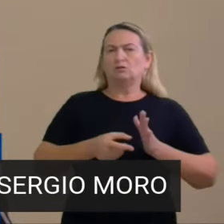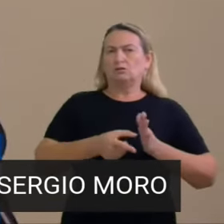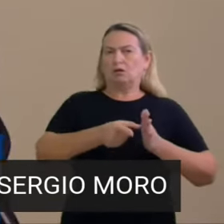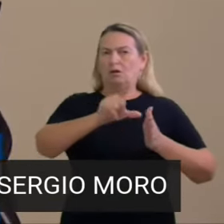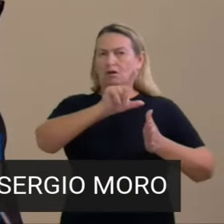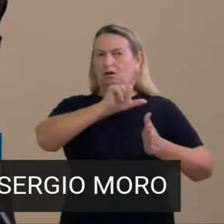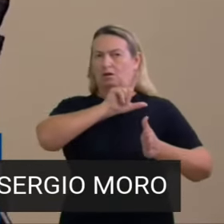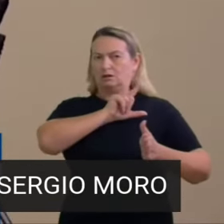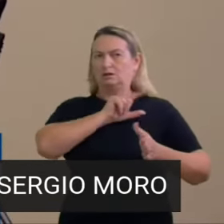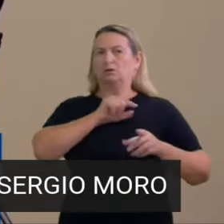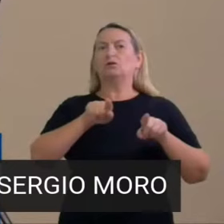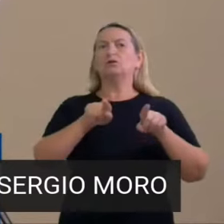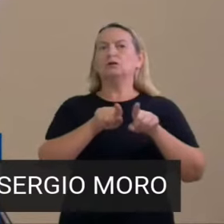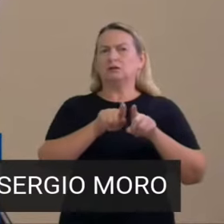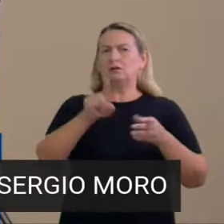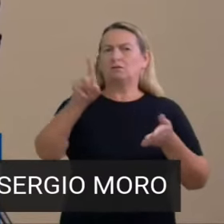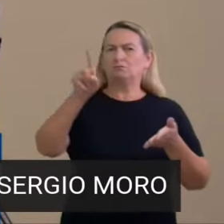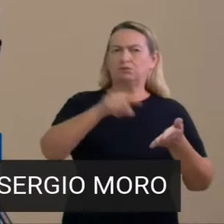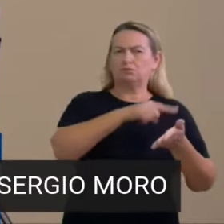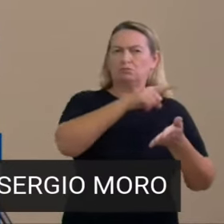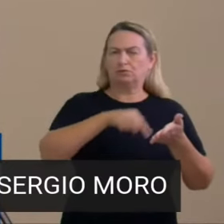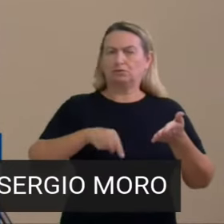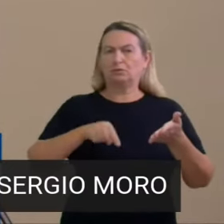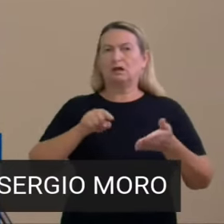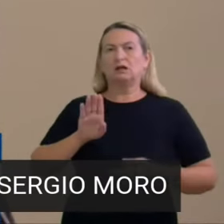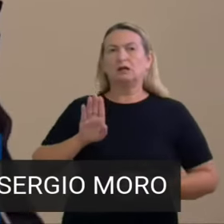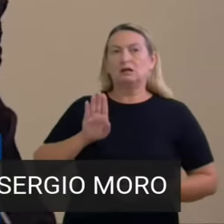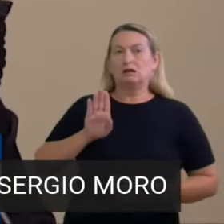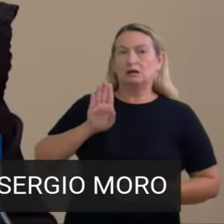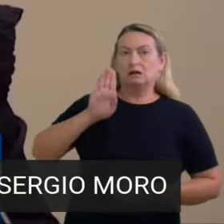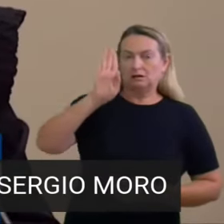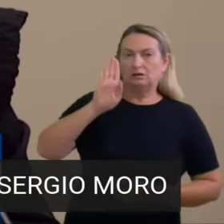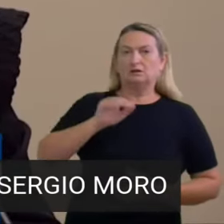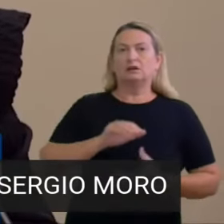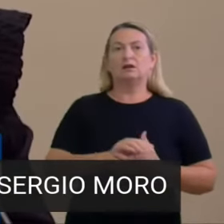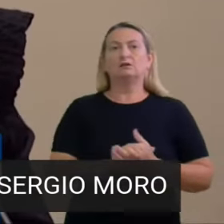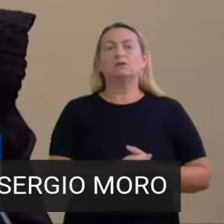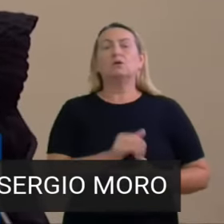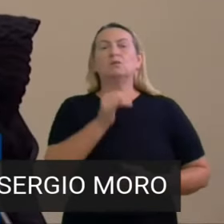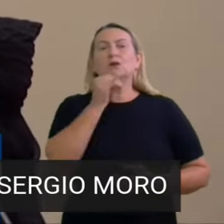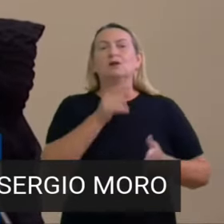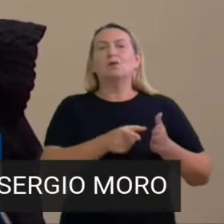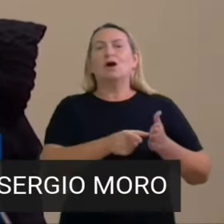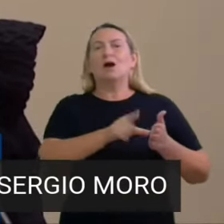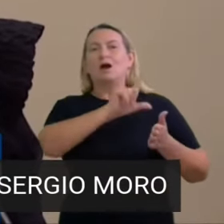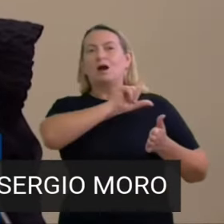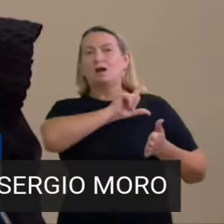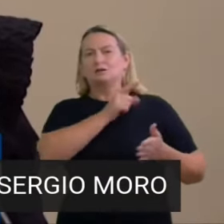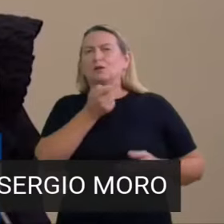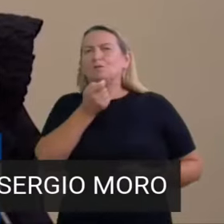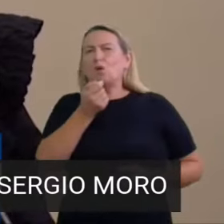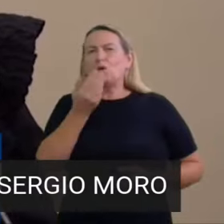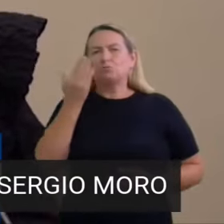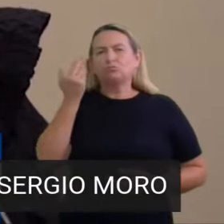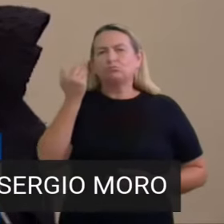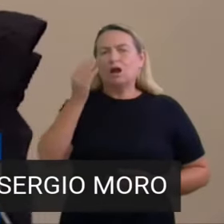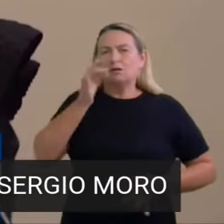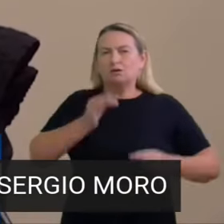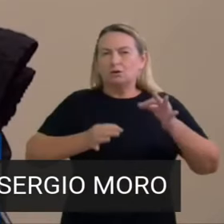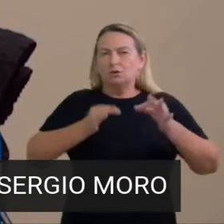e caçando candidatos e mandatários. Eu cito aqui um precedente recente desse tribunal,